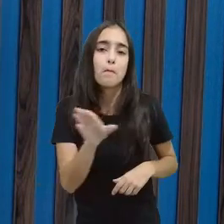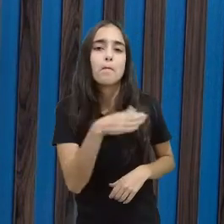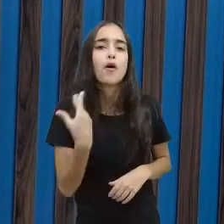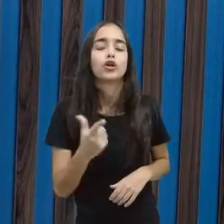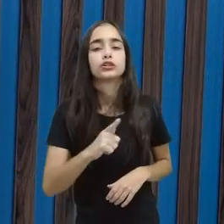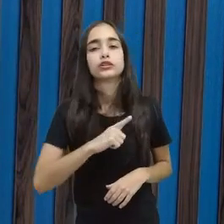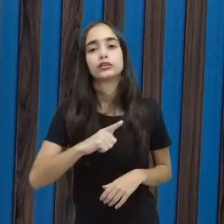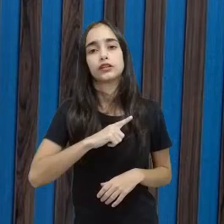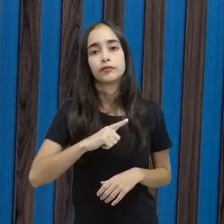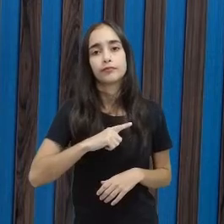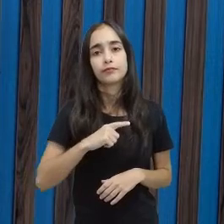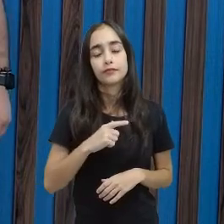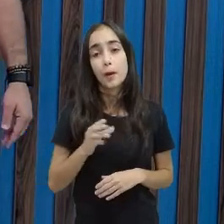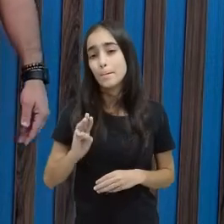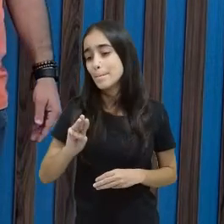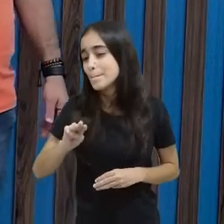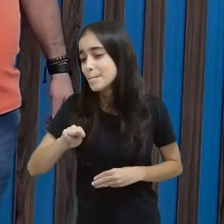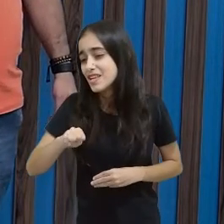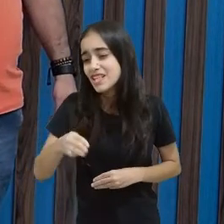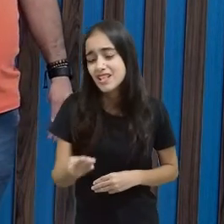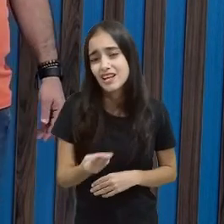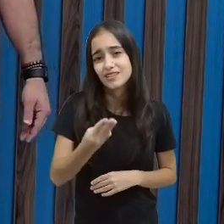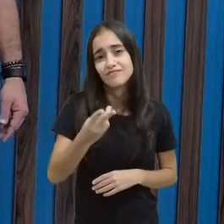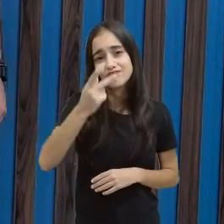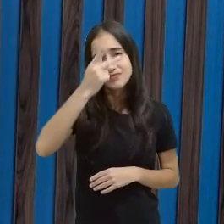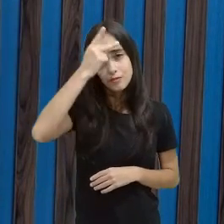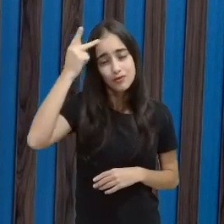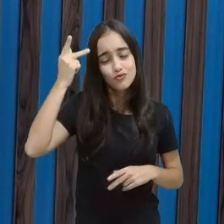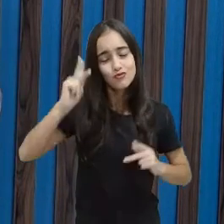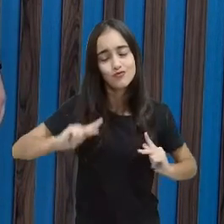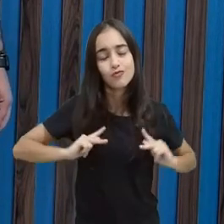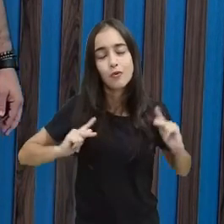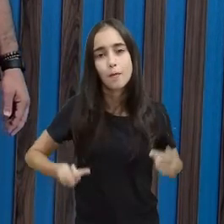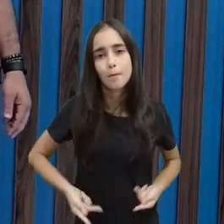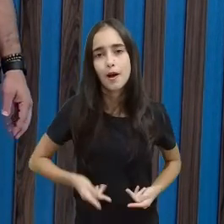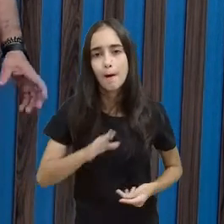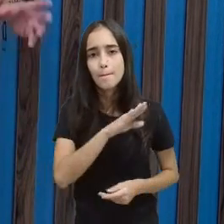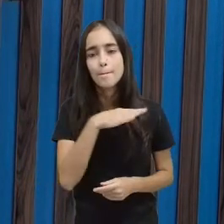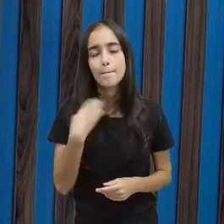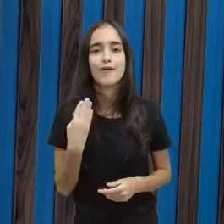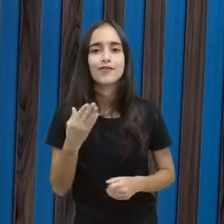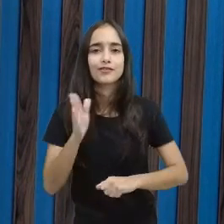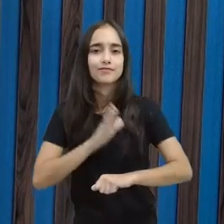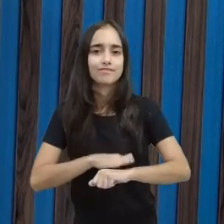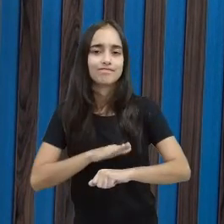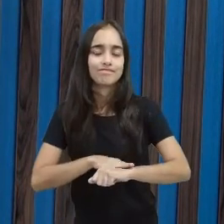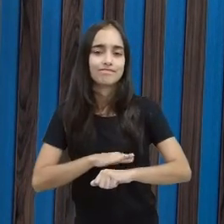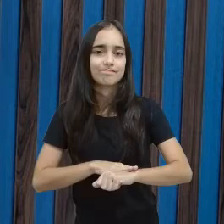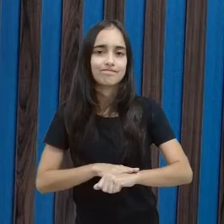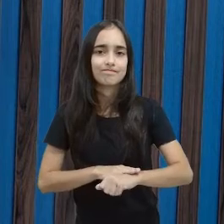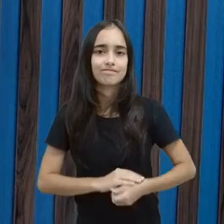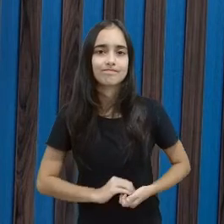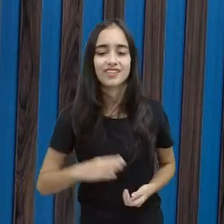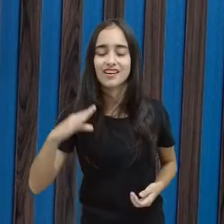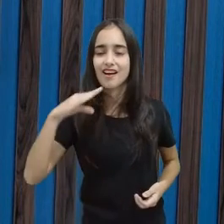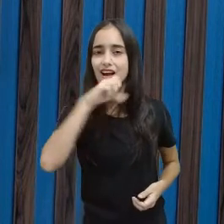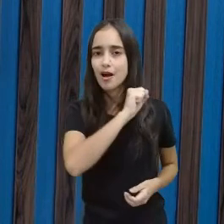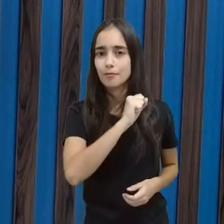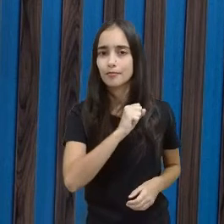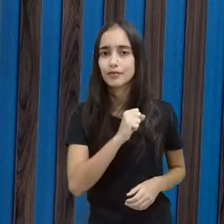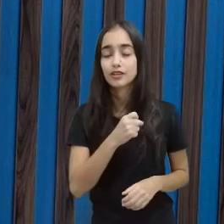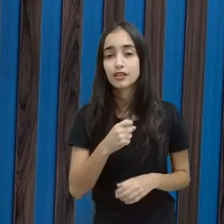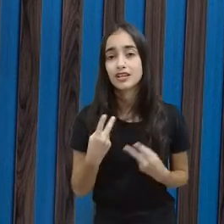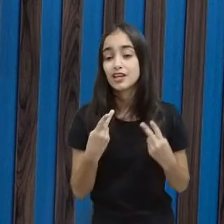certo? Milhares de humanos foram mortos instantaneamente. Aquele efeito que vocês viram na instalação